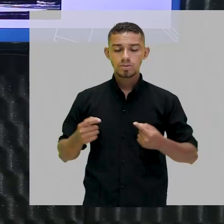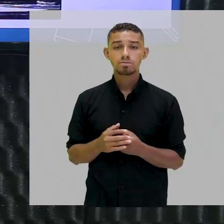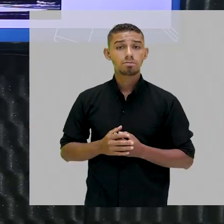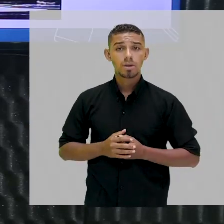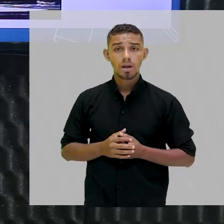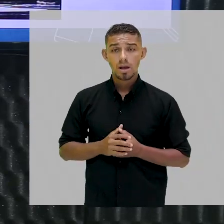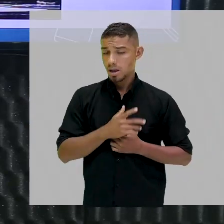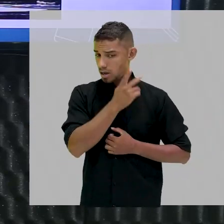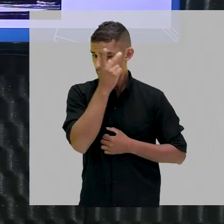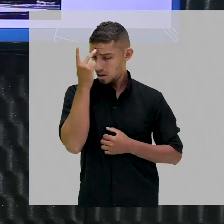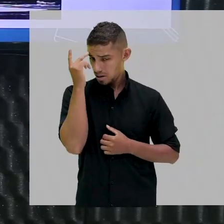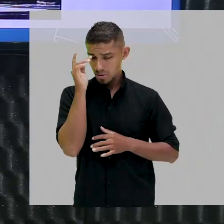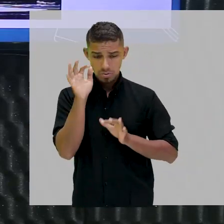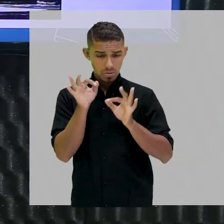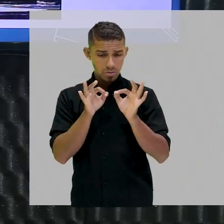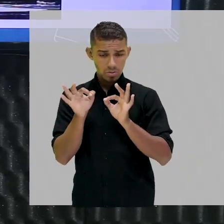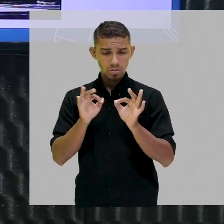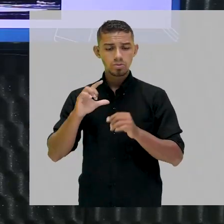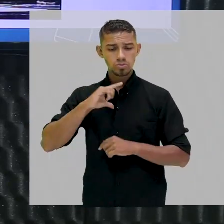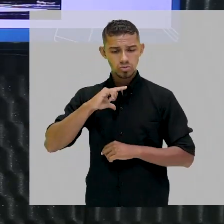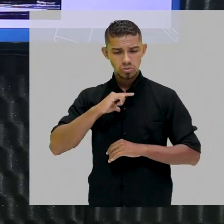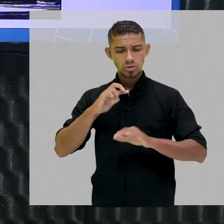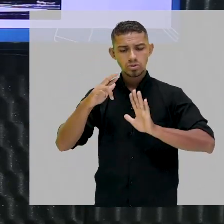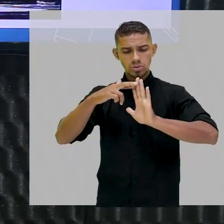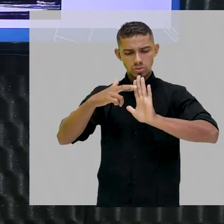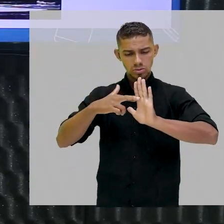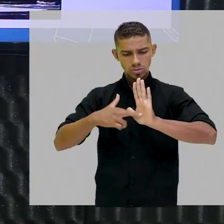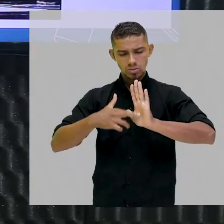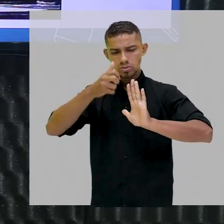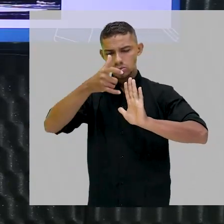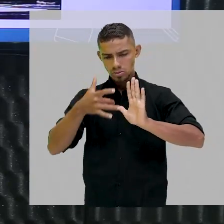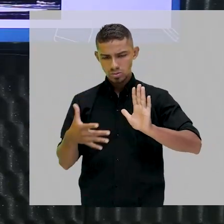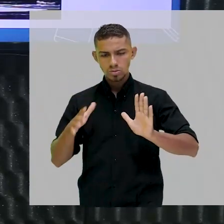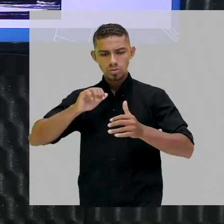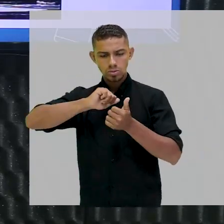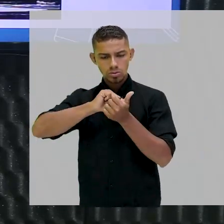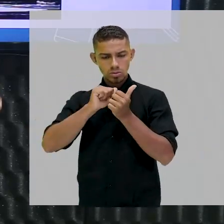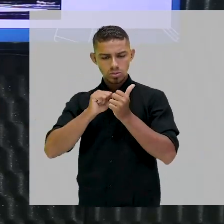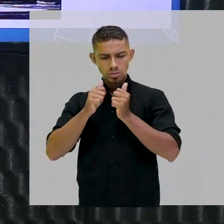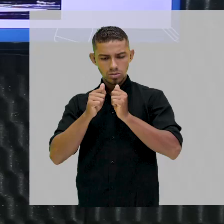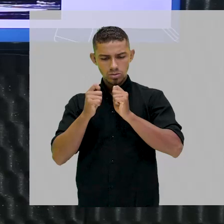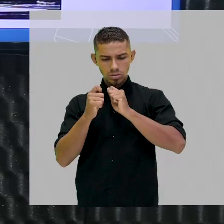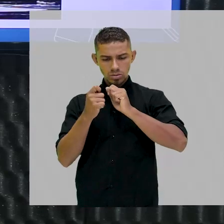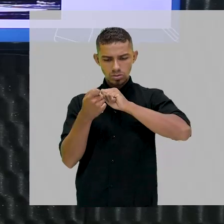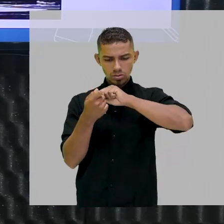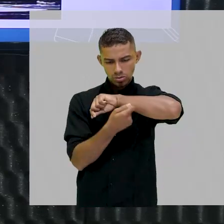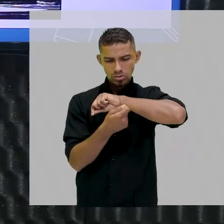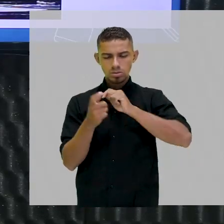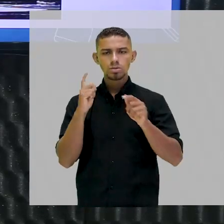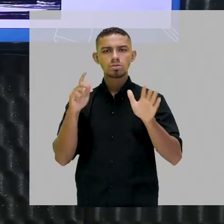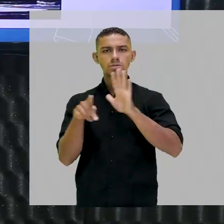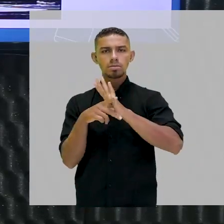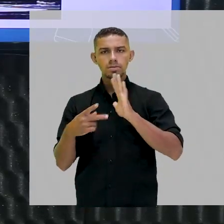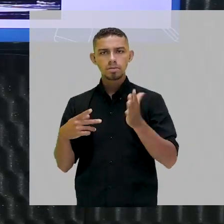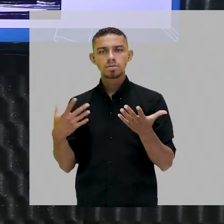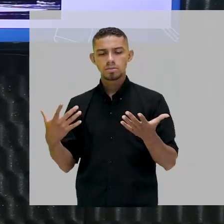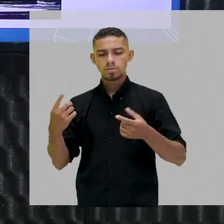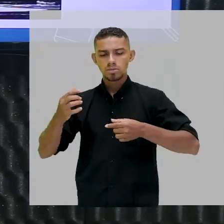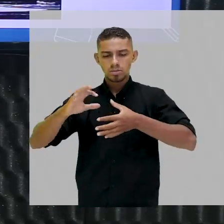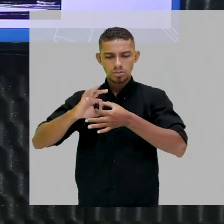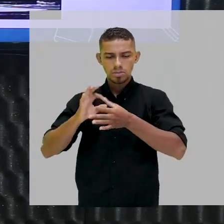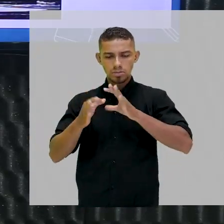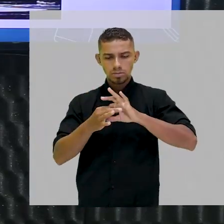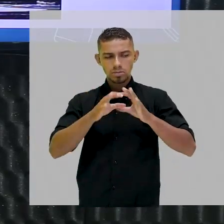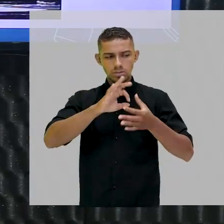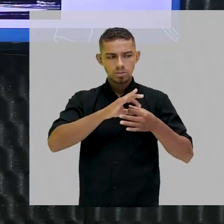Cada competição ela tem as suas regrinhas e elas são adaptáveis a essas competições. Já falei aqui para vocês de